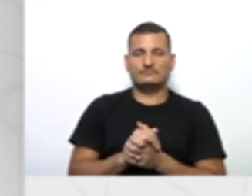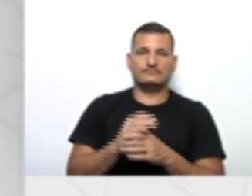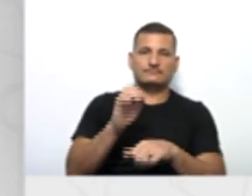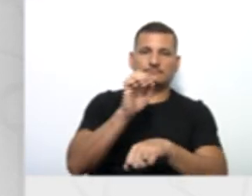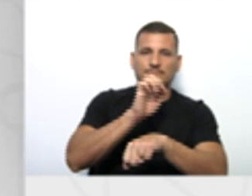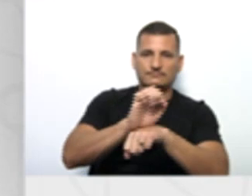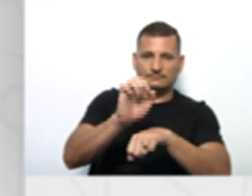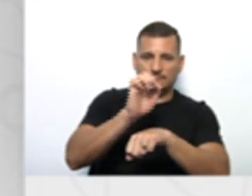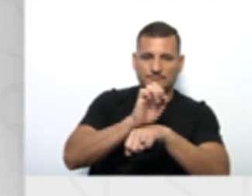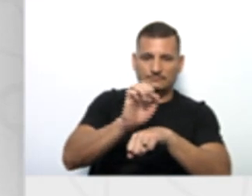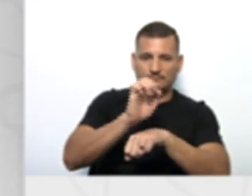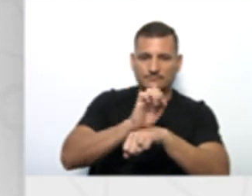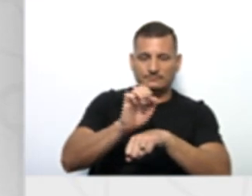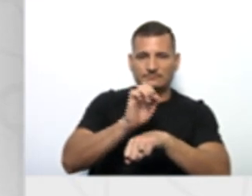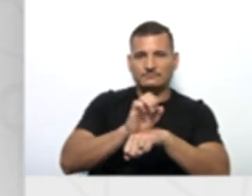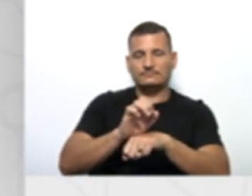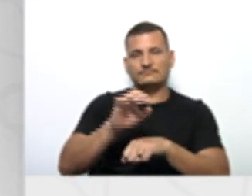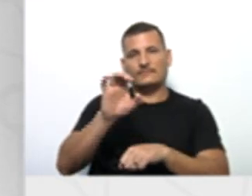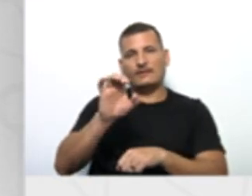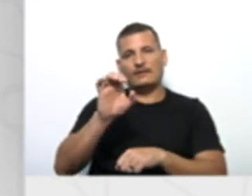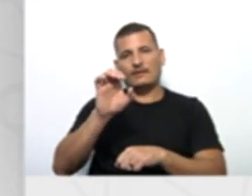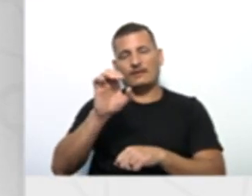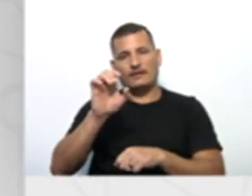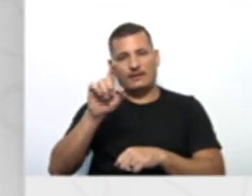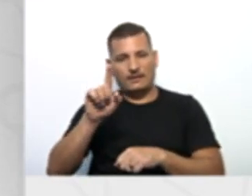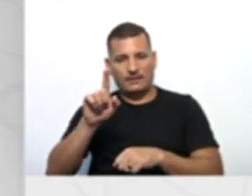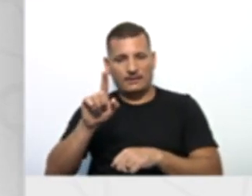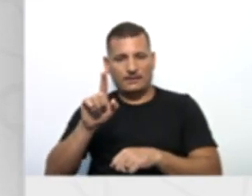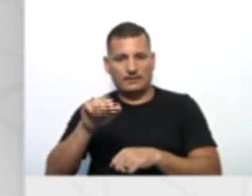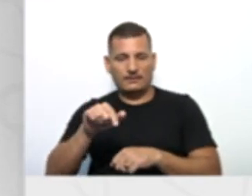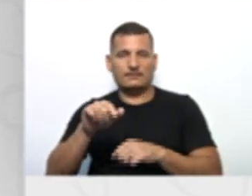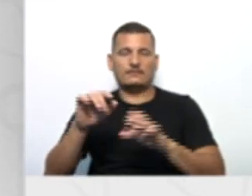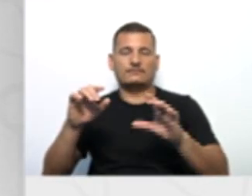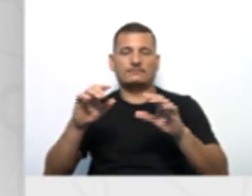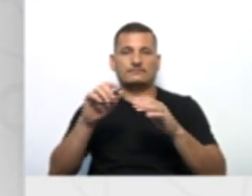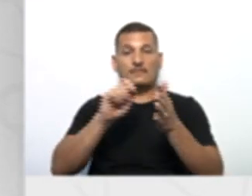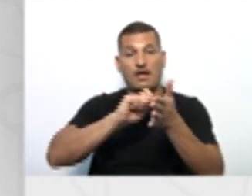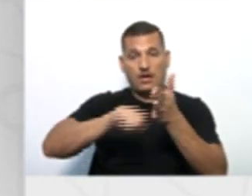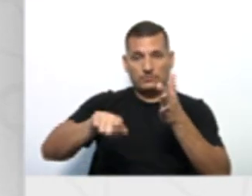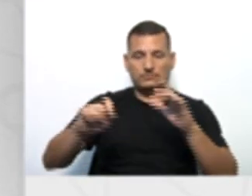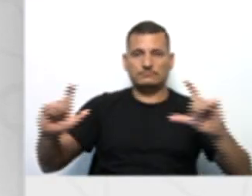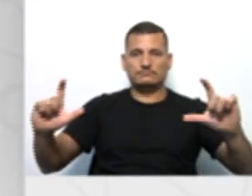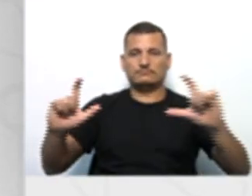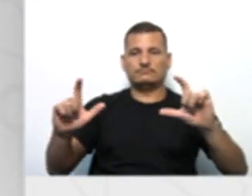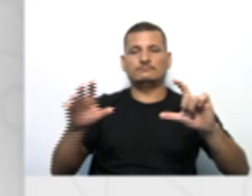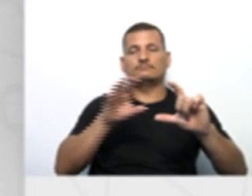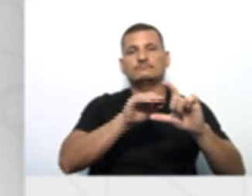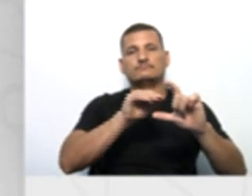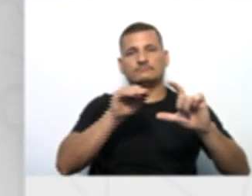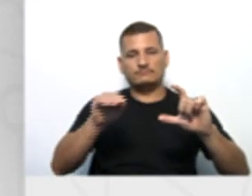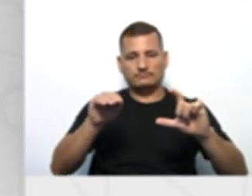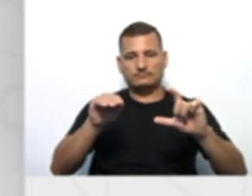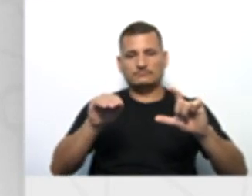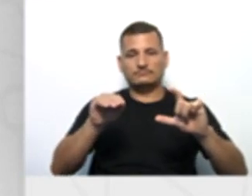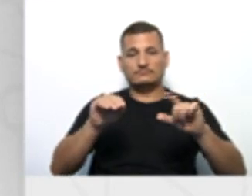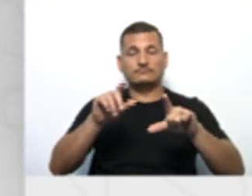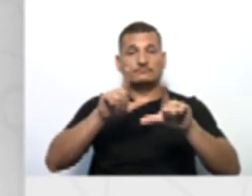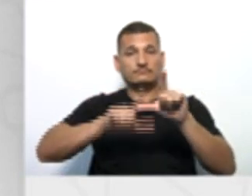é... Aí eu coloco o autor dentro do parênteses. Então, ficaria ele todo em